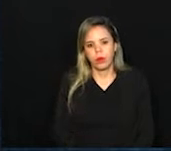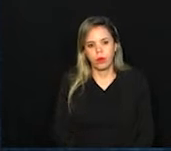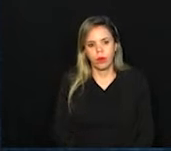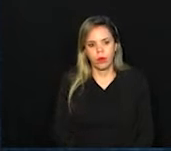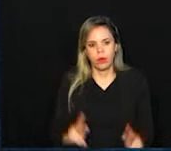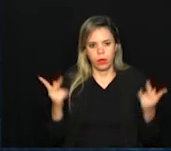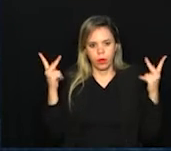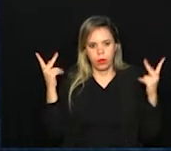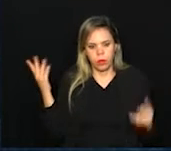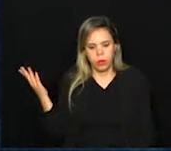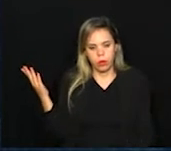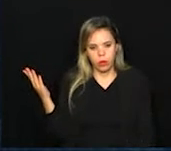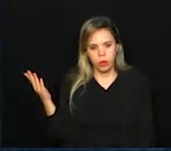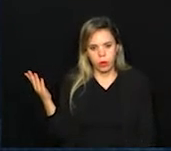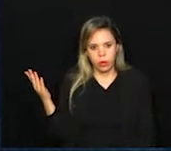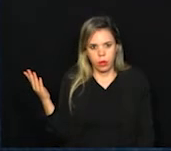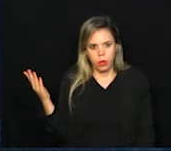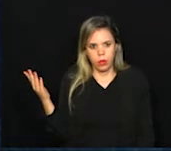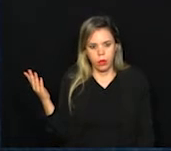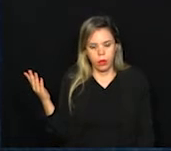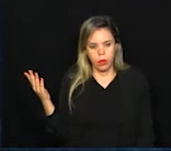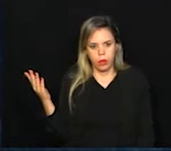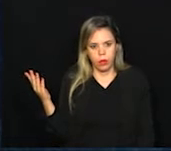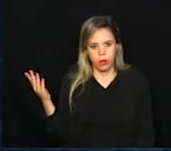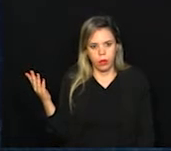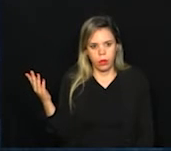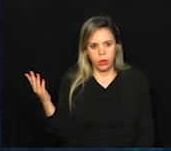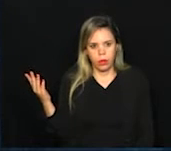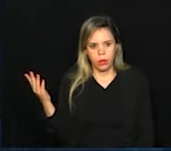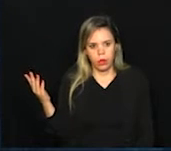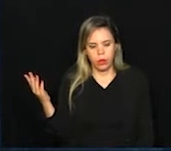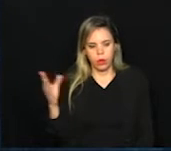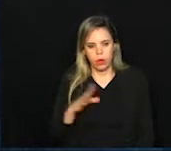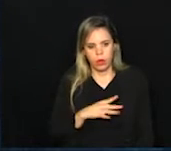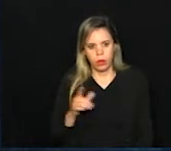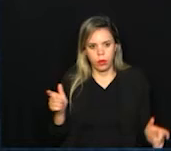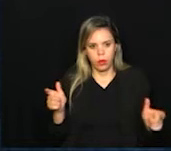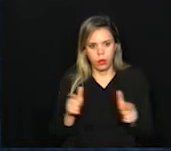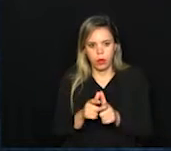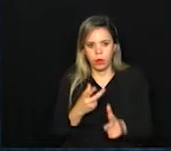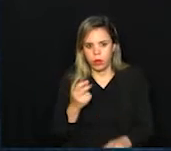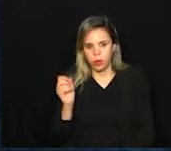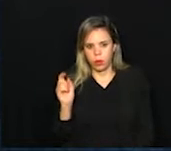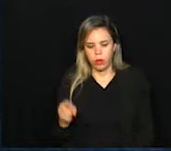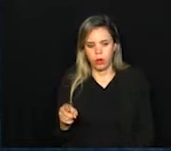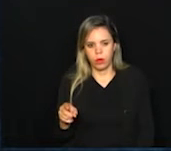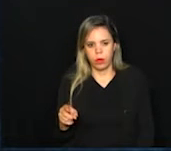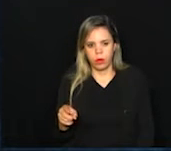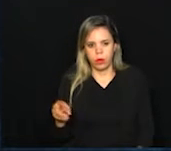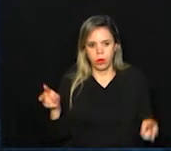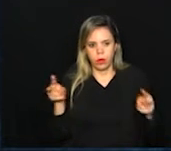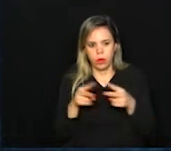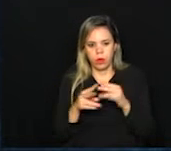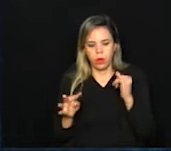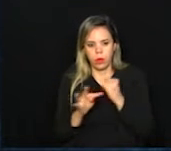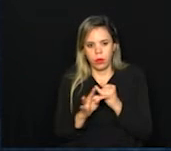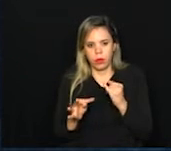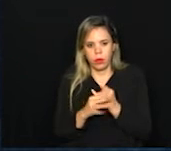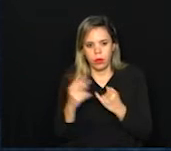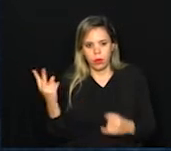22.172. Hortolândia, 21.810. Cidades com menos de 20 mil casos são Paulínia,